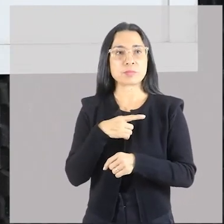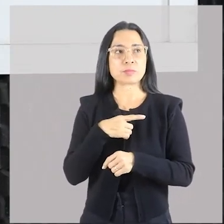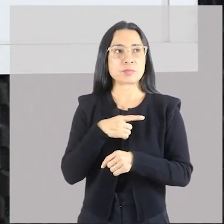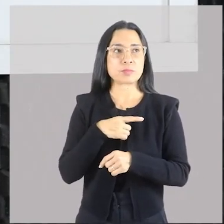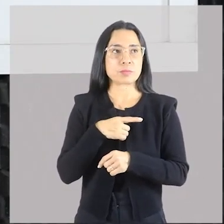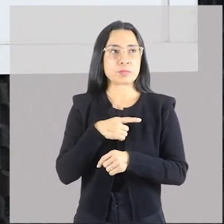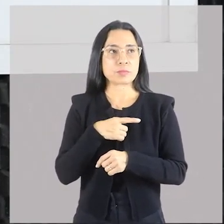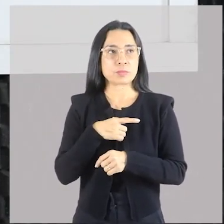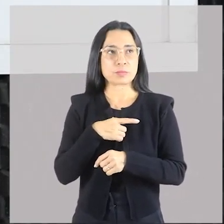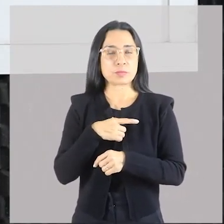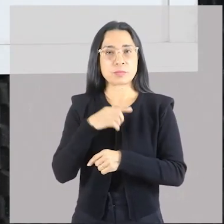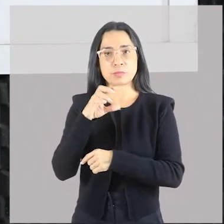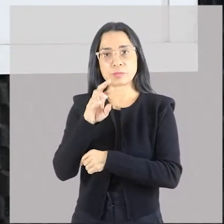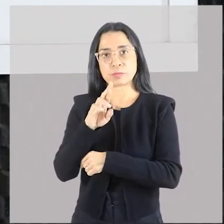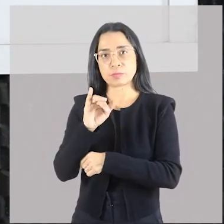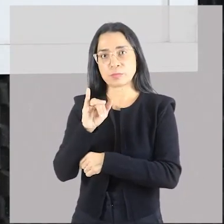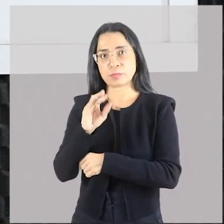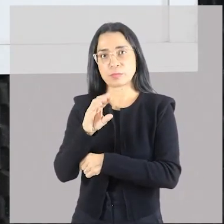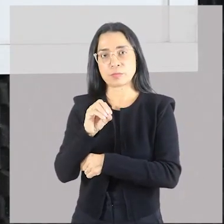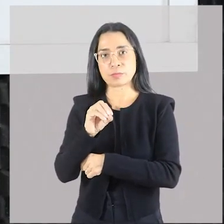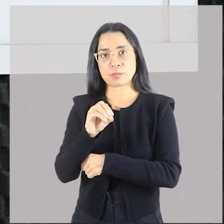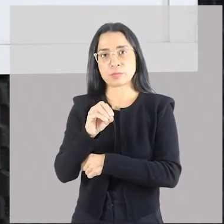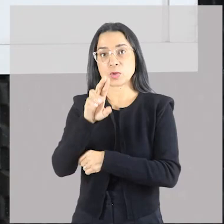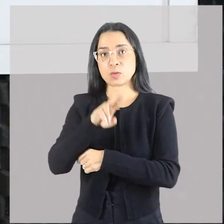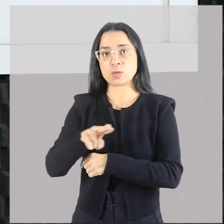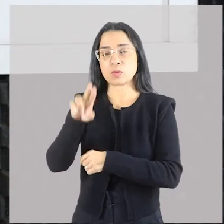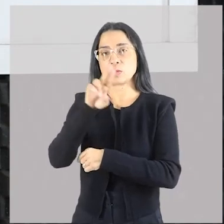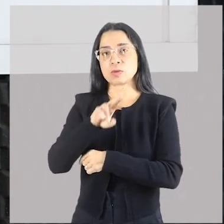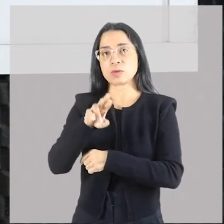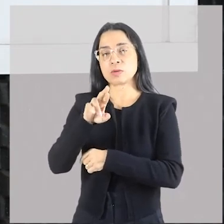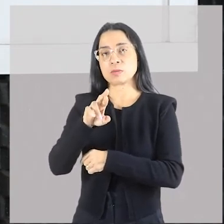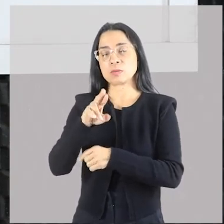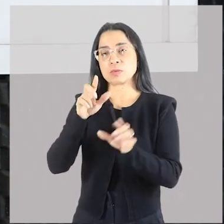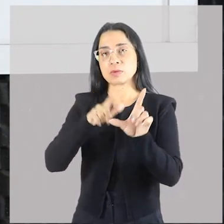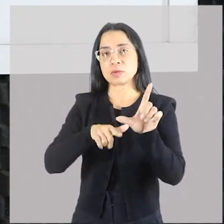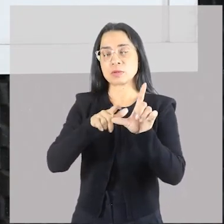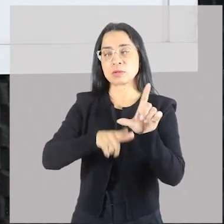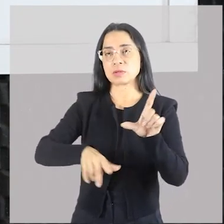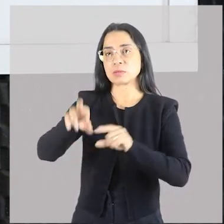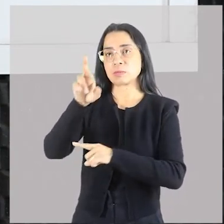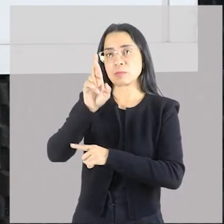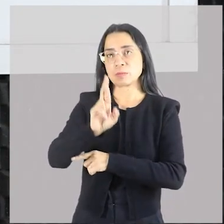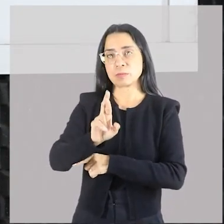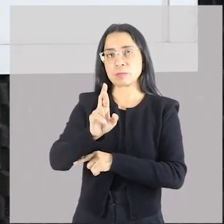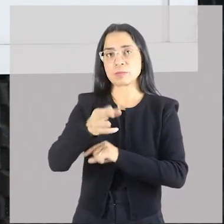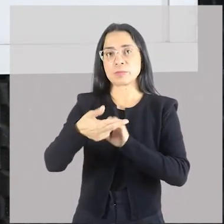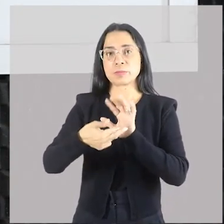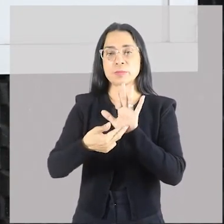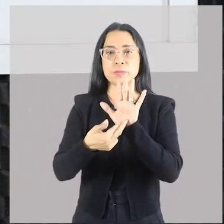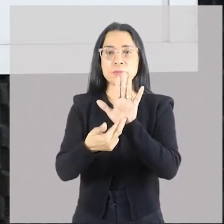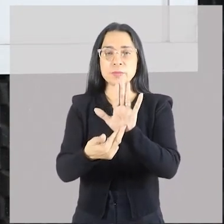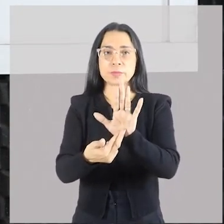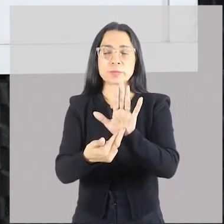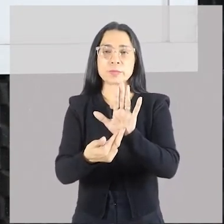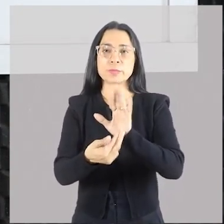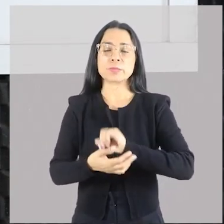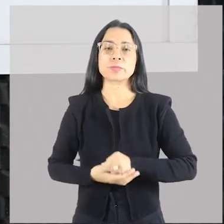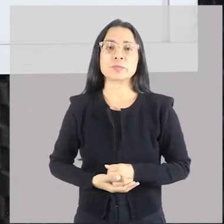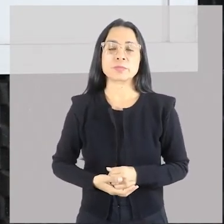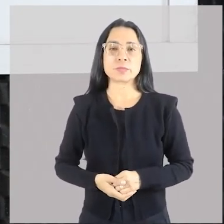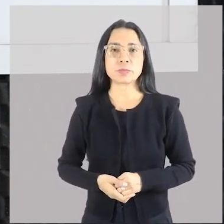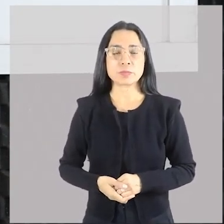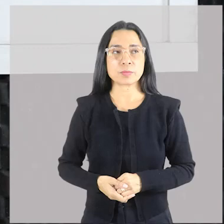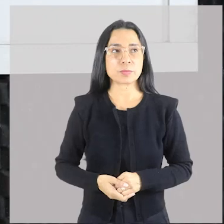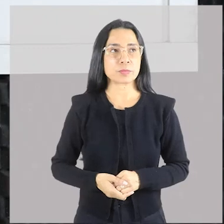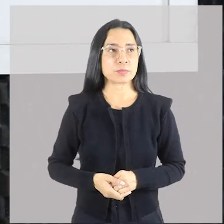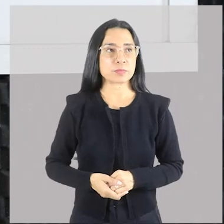nós usamos aqui a letra R para representar. É o elemento que compõe a circunferência. Um